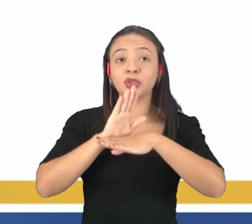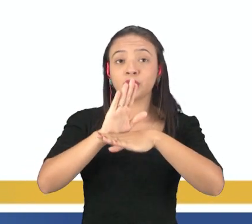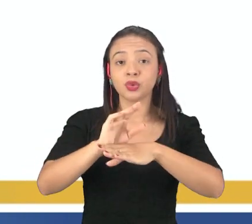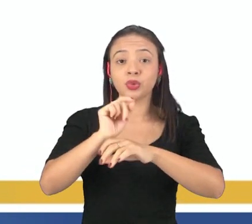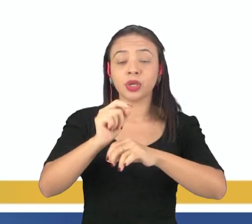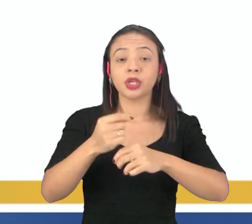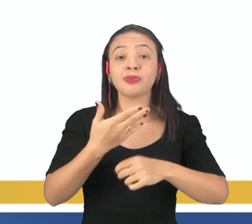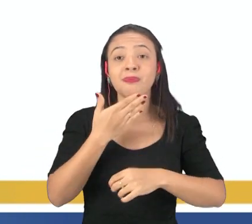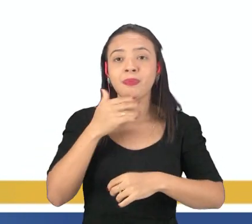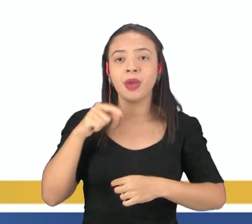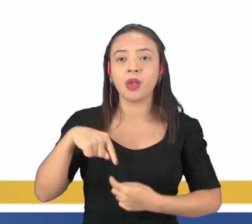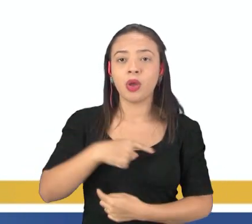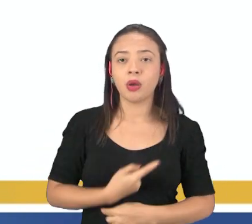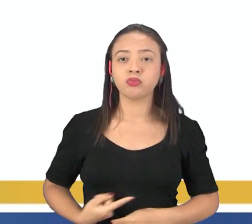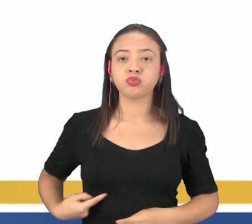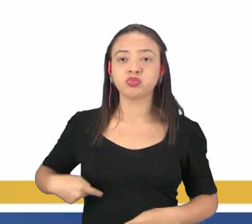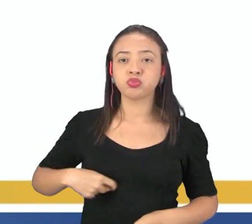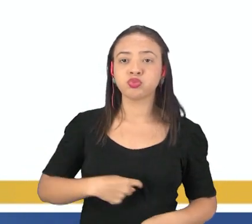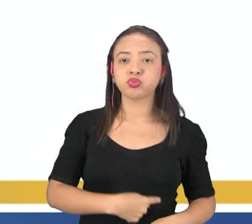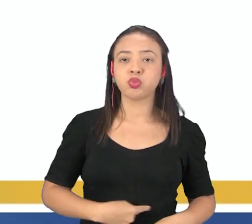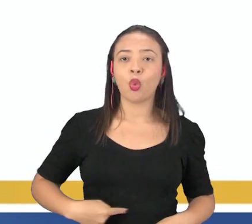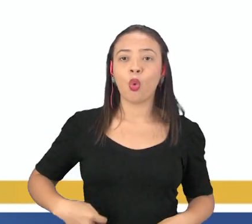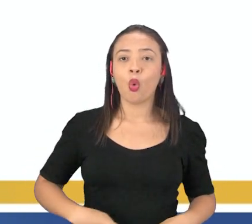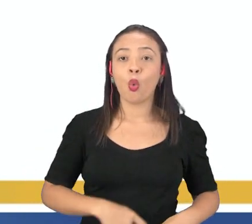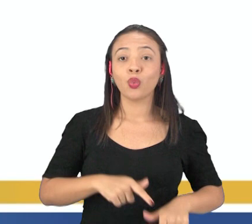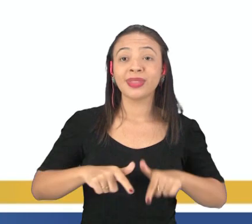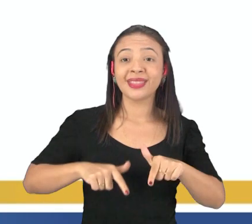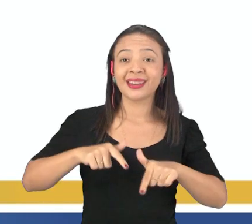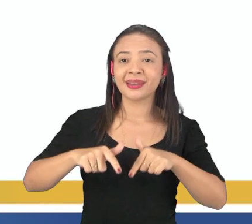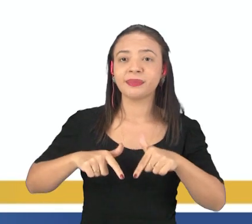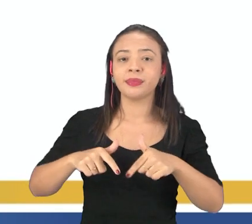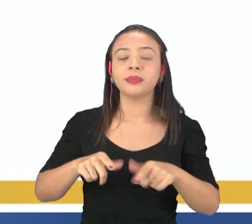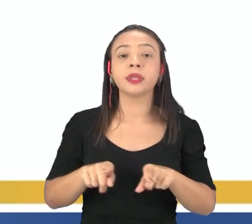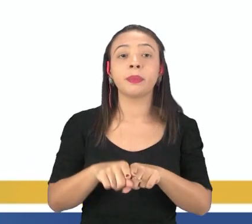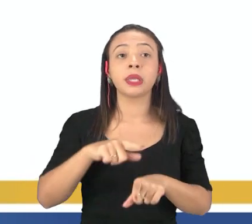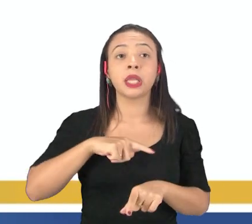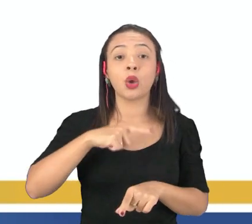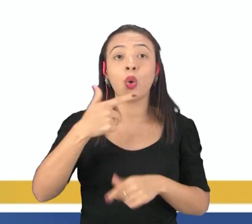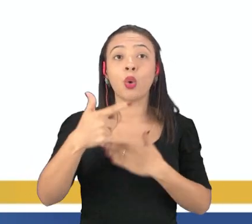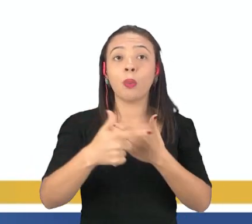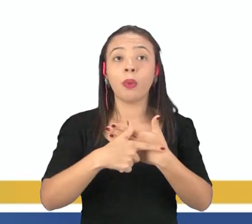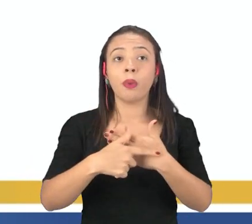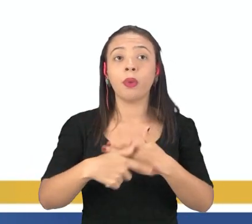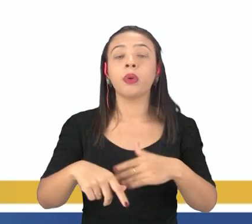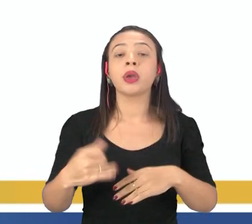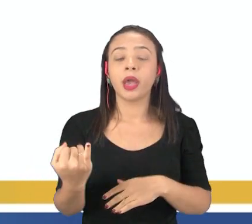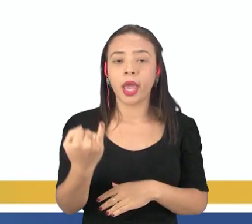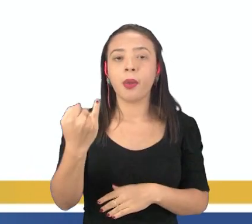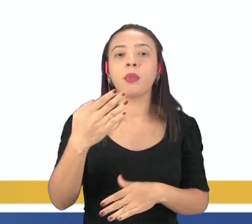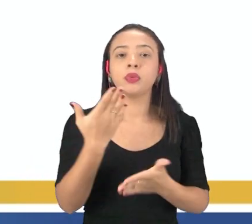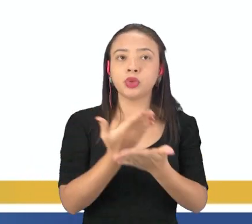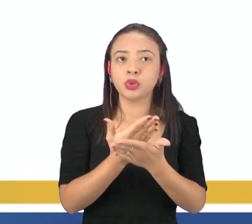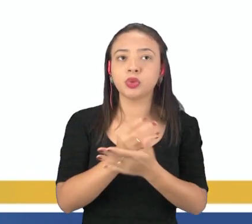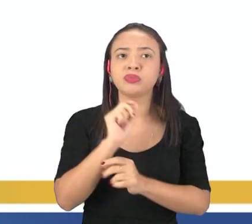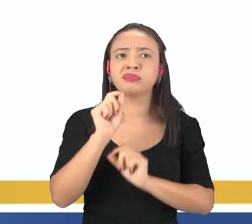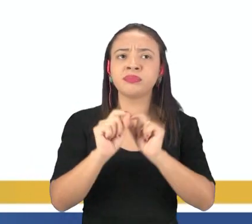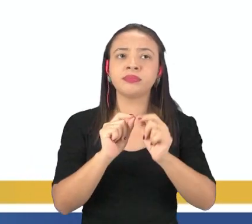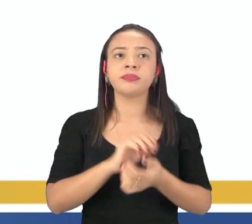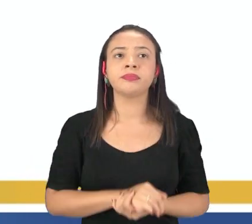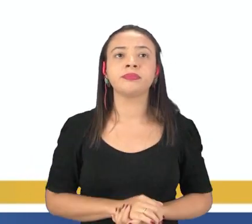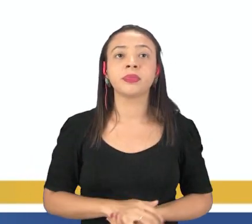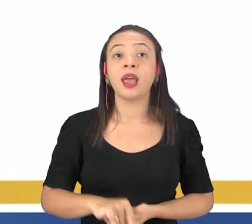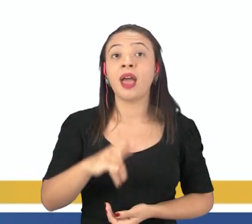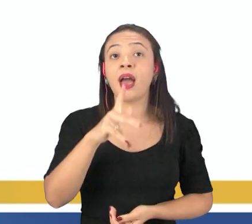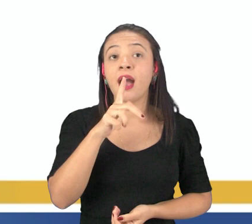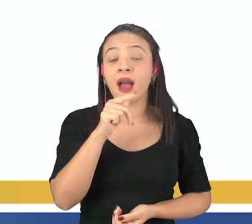também no processo até de digestão, mesmo que indiretamente. E aí a gente tem mais algumas funções que é válido a gente ressaltar